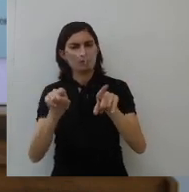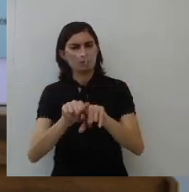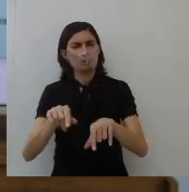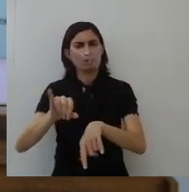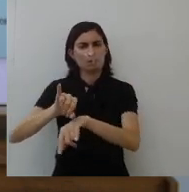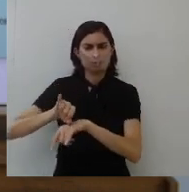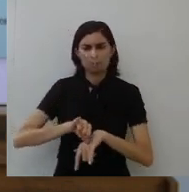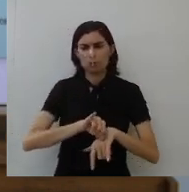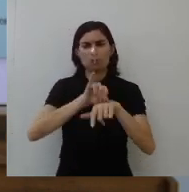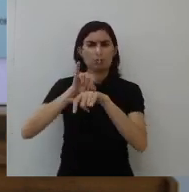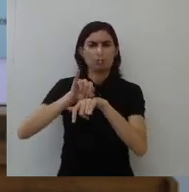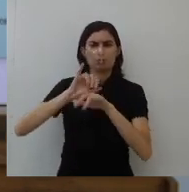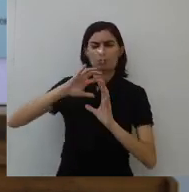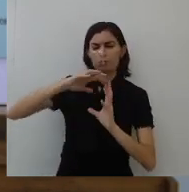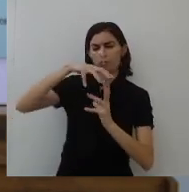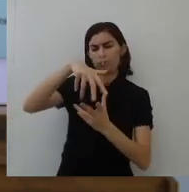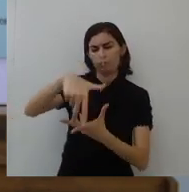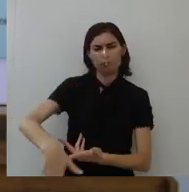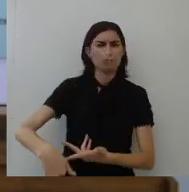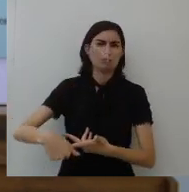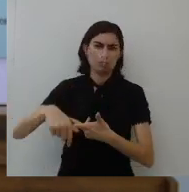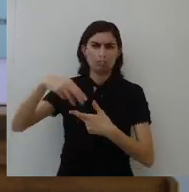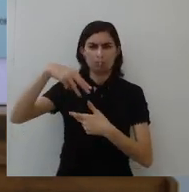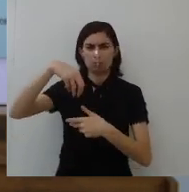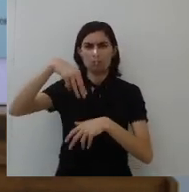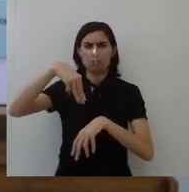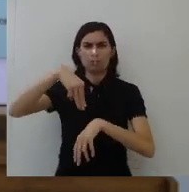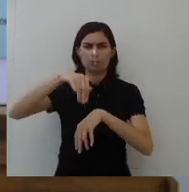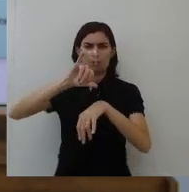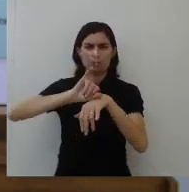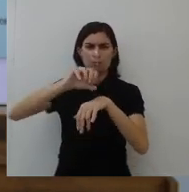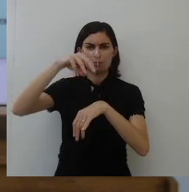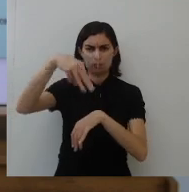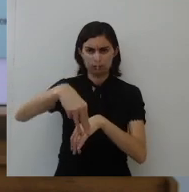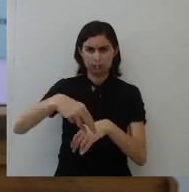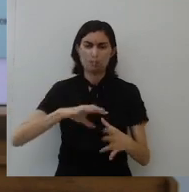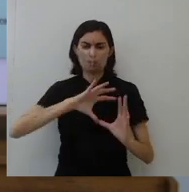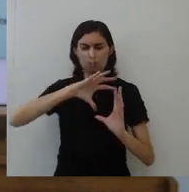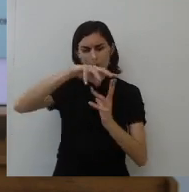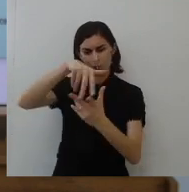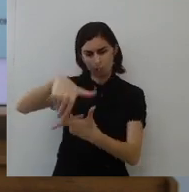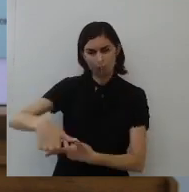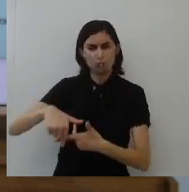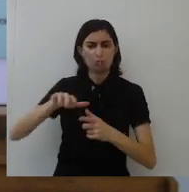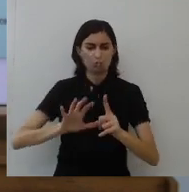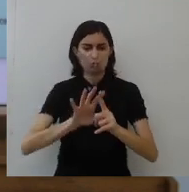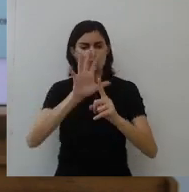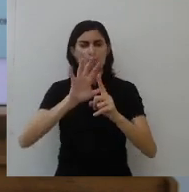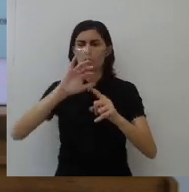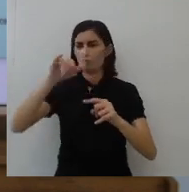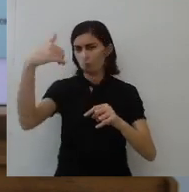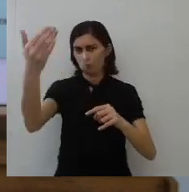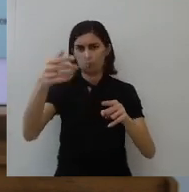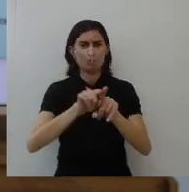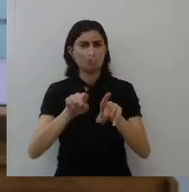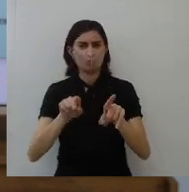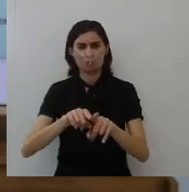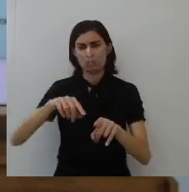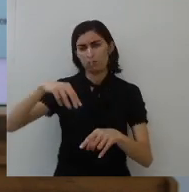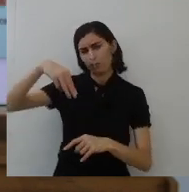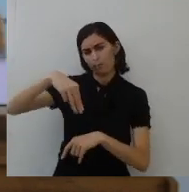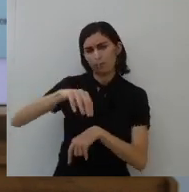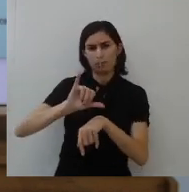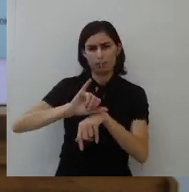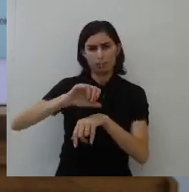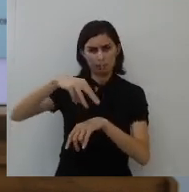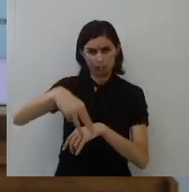metrópoles globais são aquelas cidades que têm influência internacionais. Tá? As metrópoles